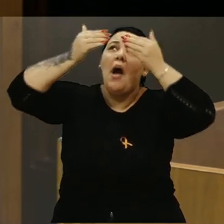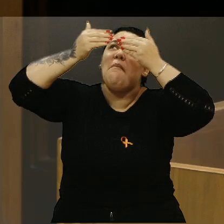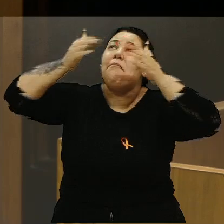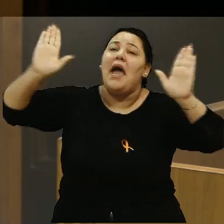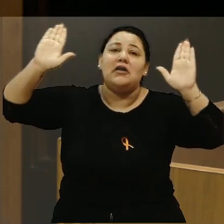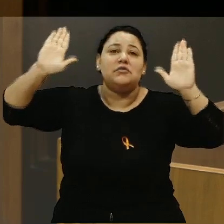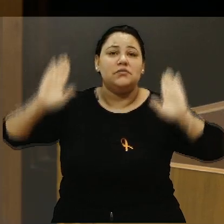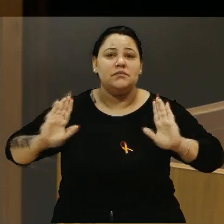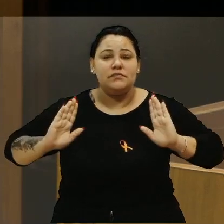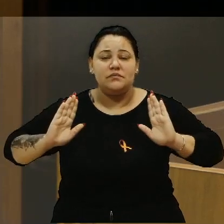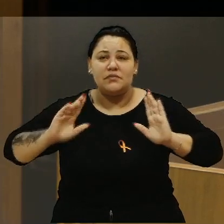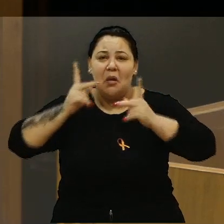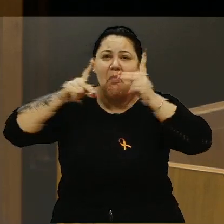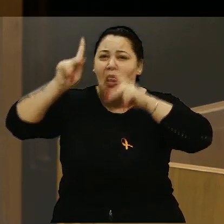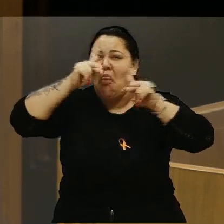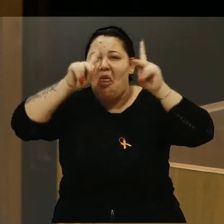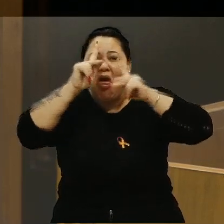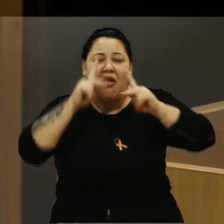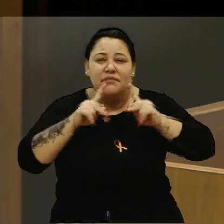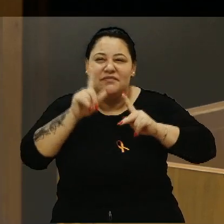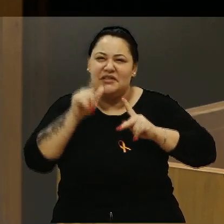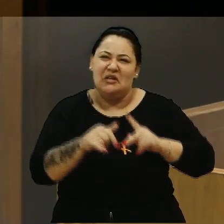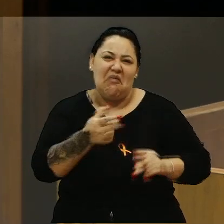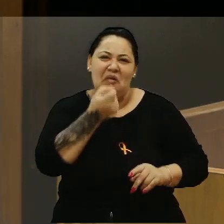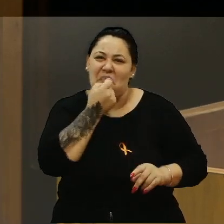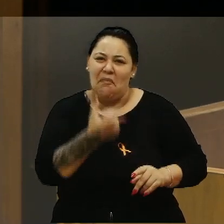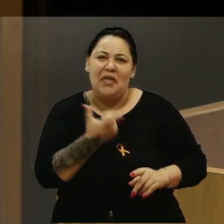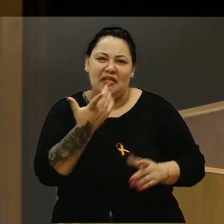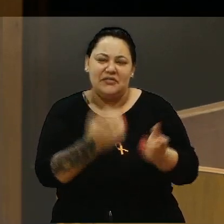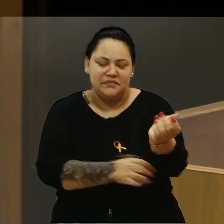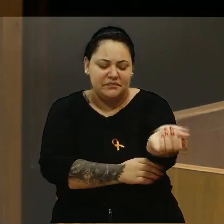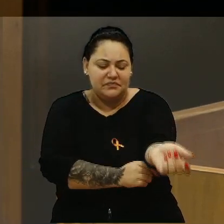é o cúmulo do ridículo. Sua parte, vereador.